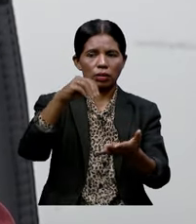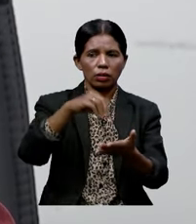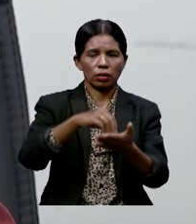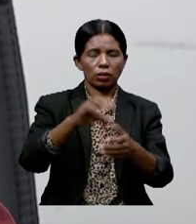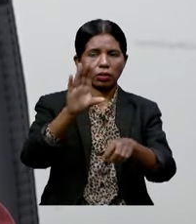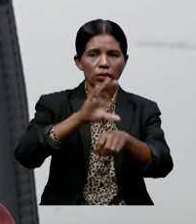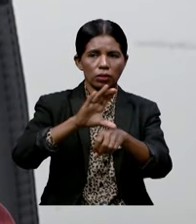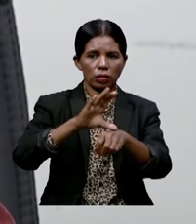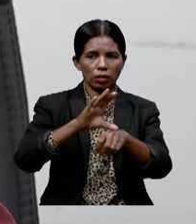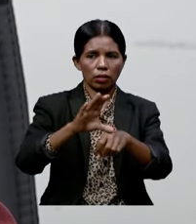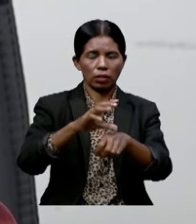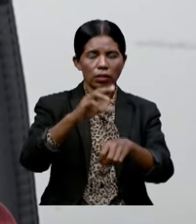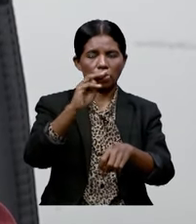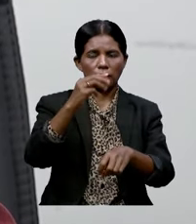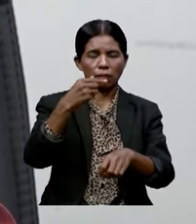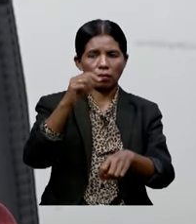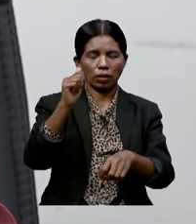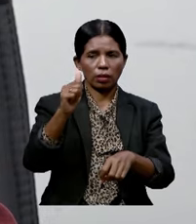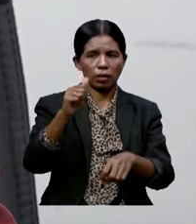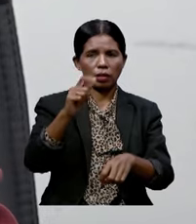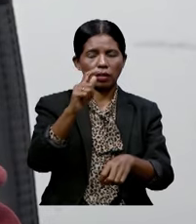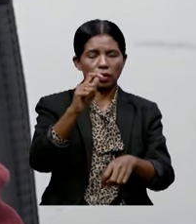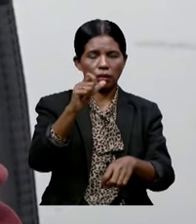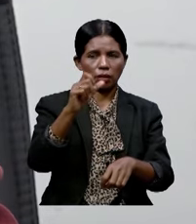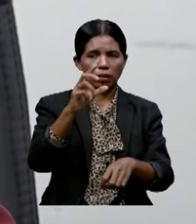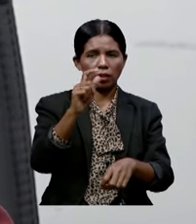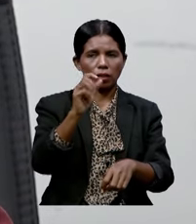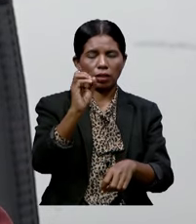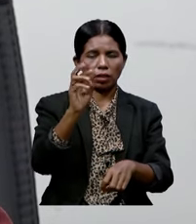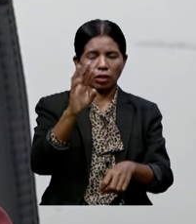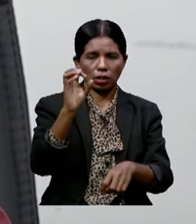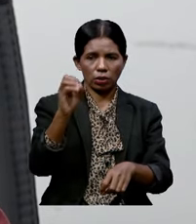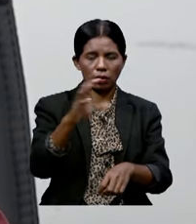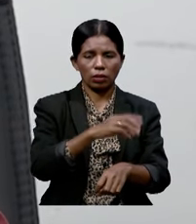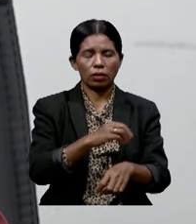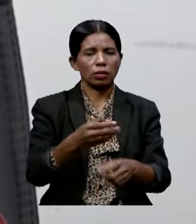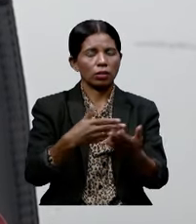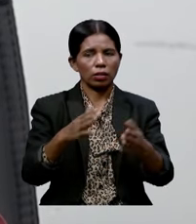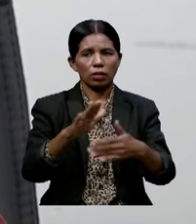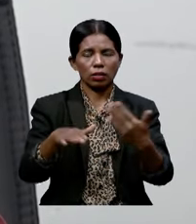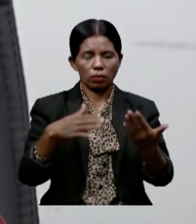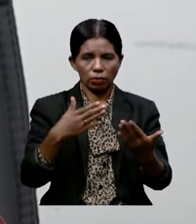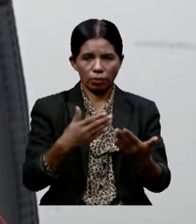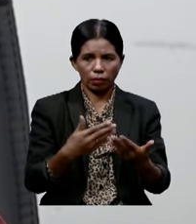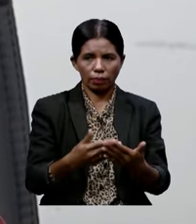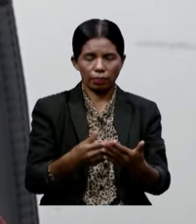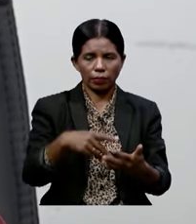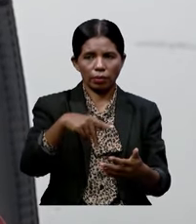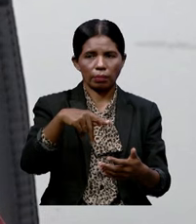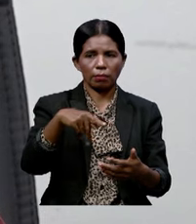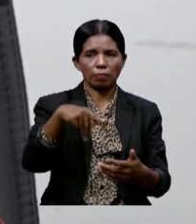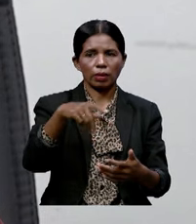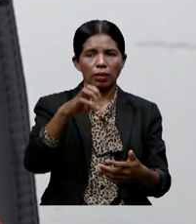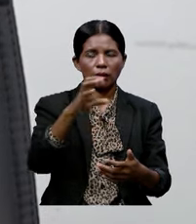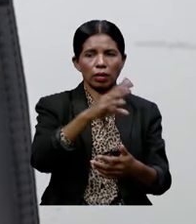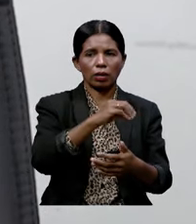chocolate, manga, talas ou taro. Strawberry no aditivo o pangawet